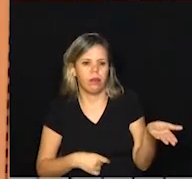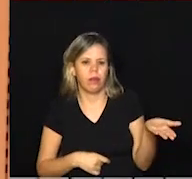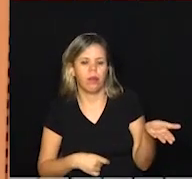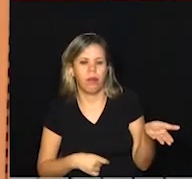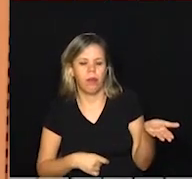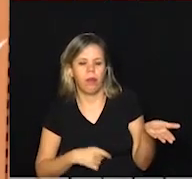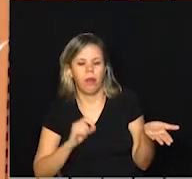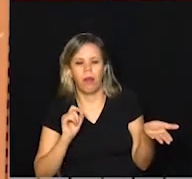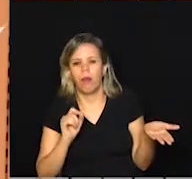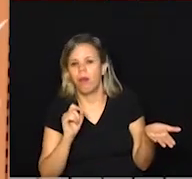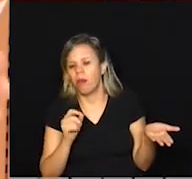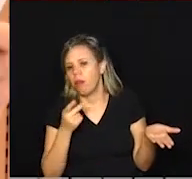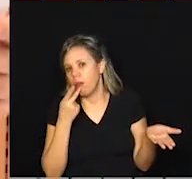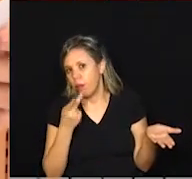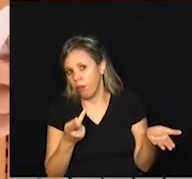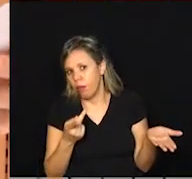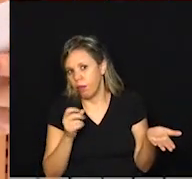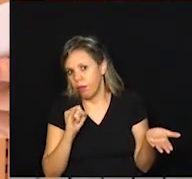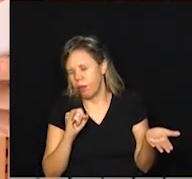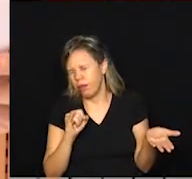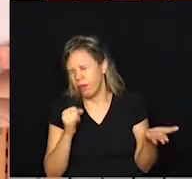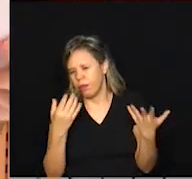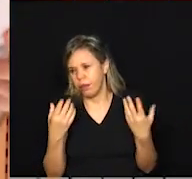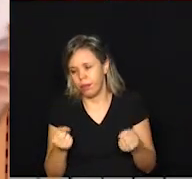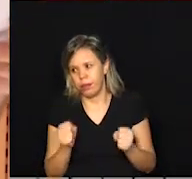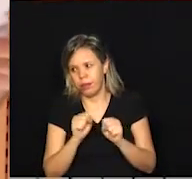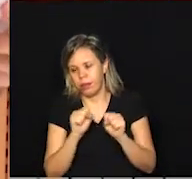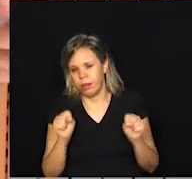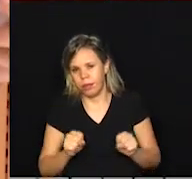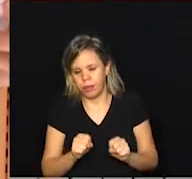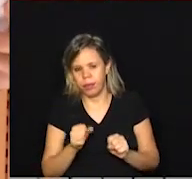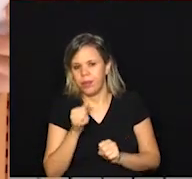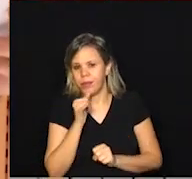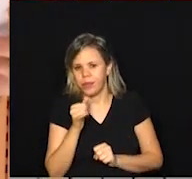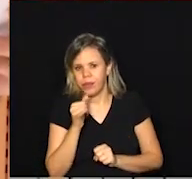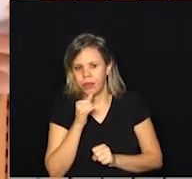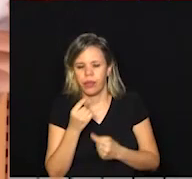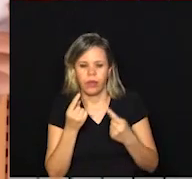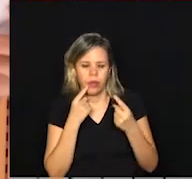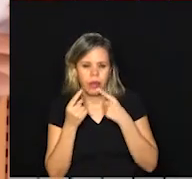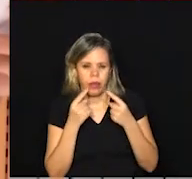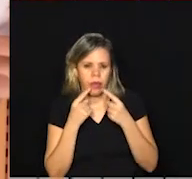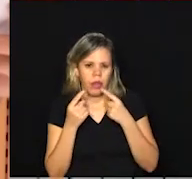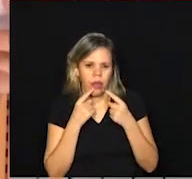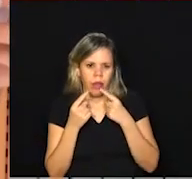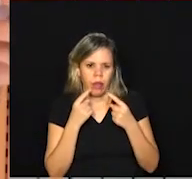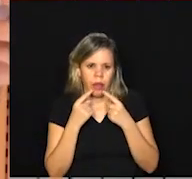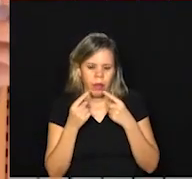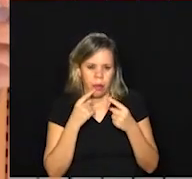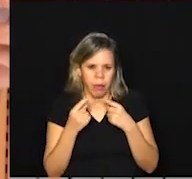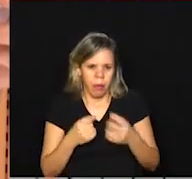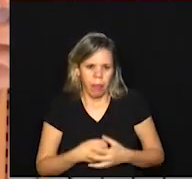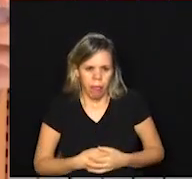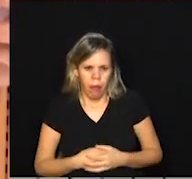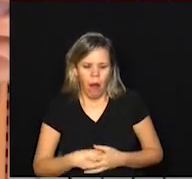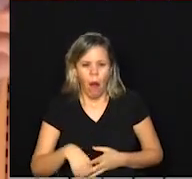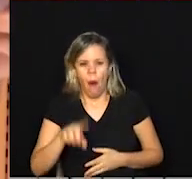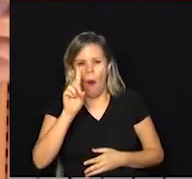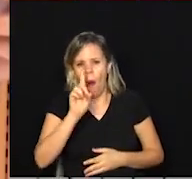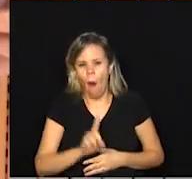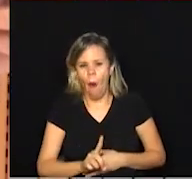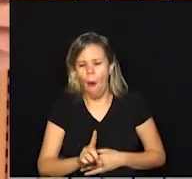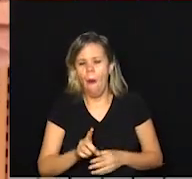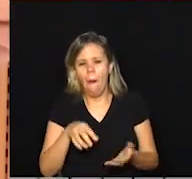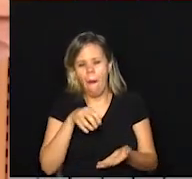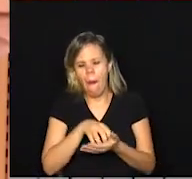que sistematizou o diálogo entre a direção da